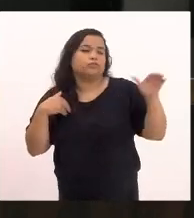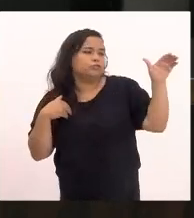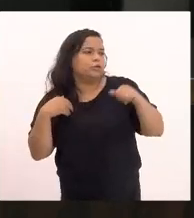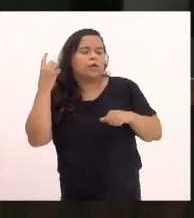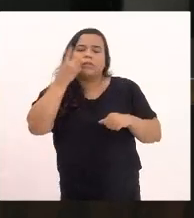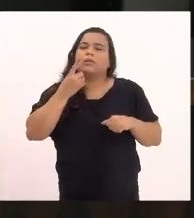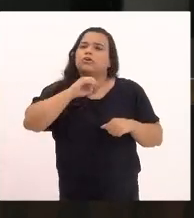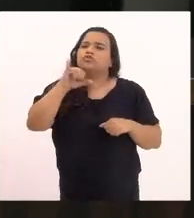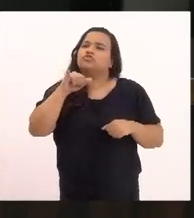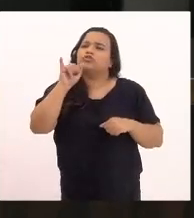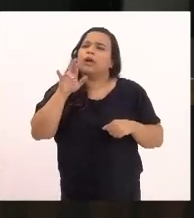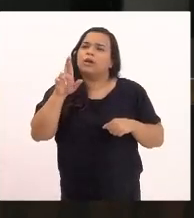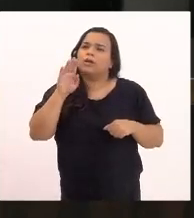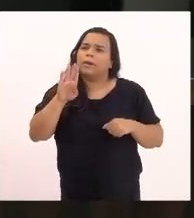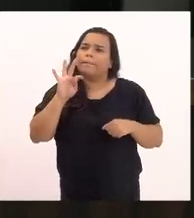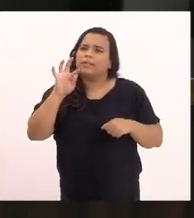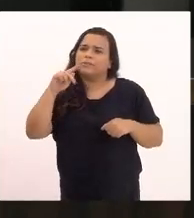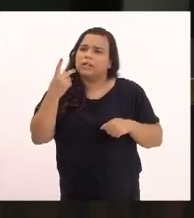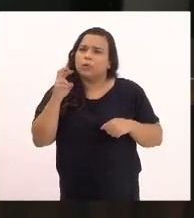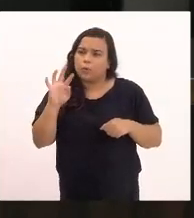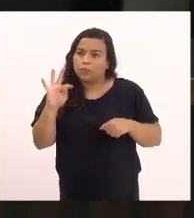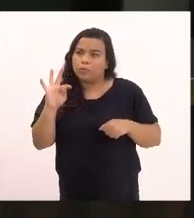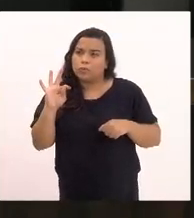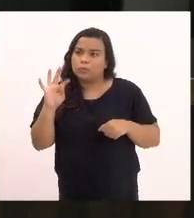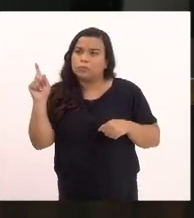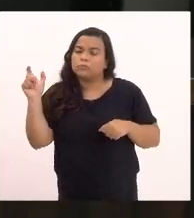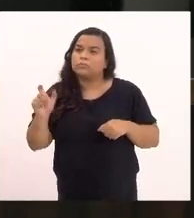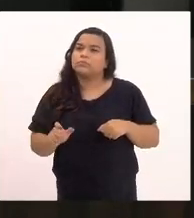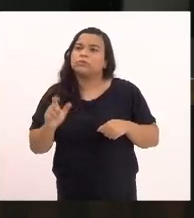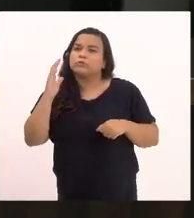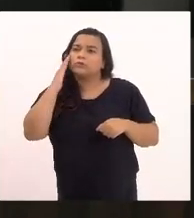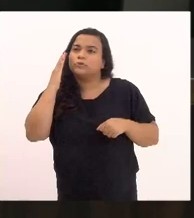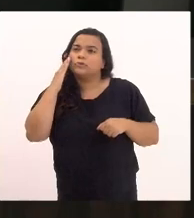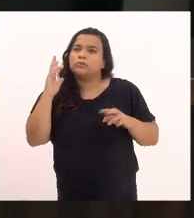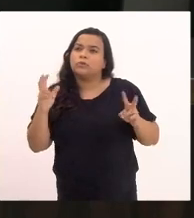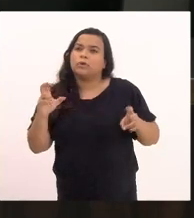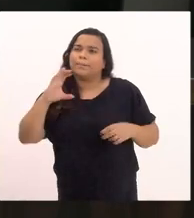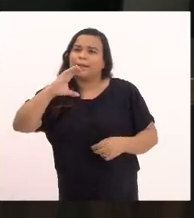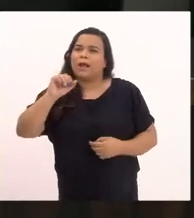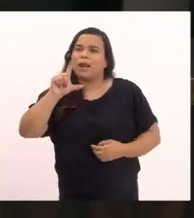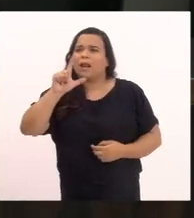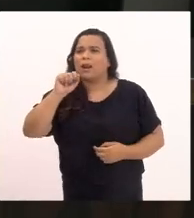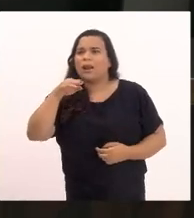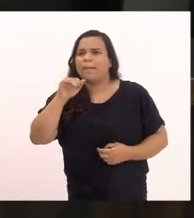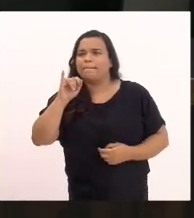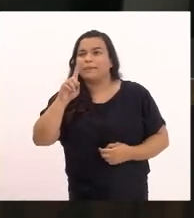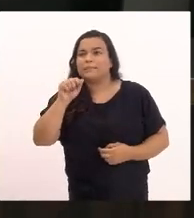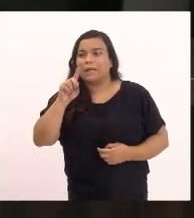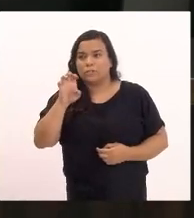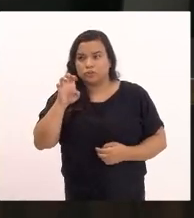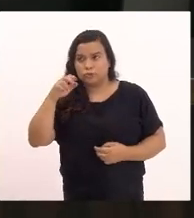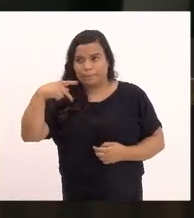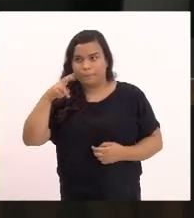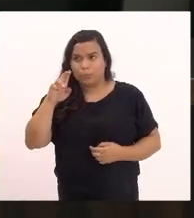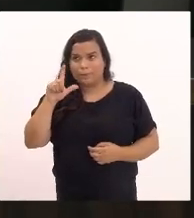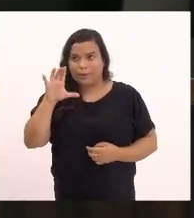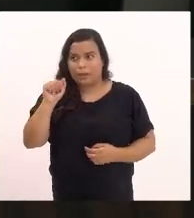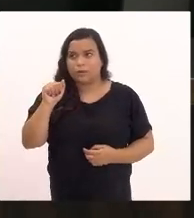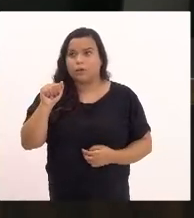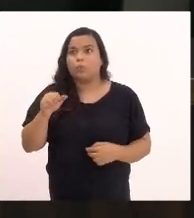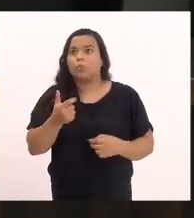Bittencourt, que ele foi certificado em relação à calamidade pública dos municípios. Deputado